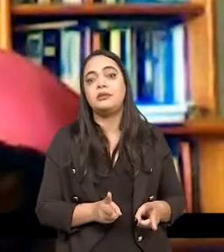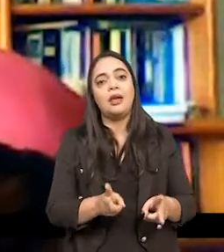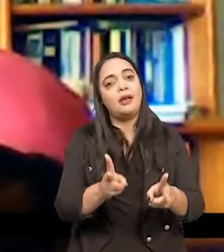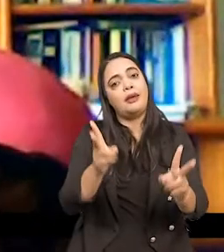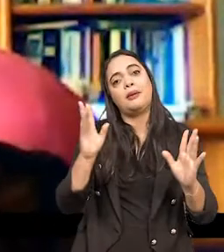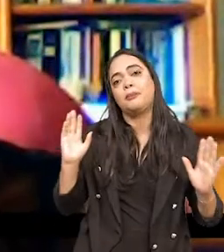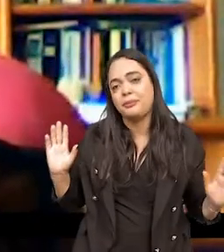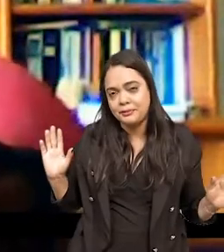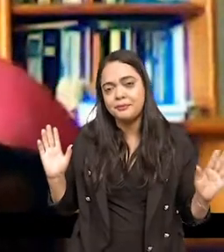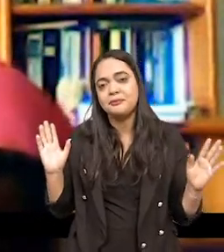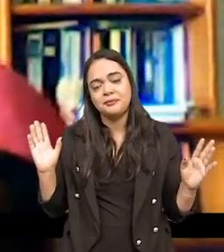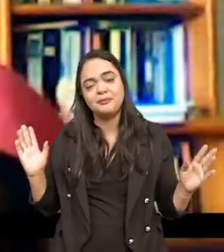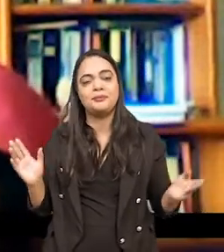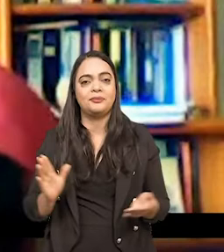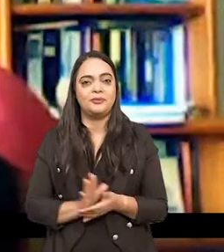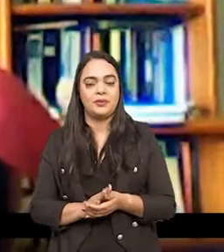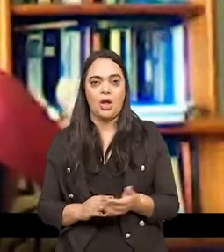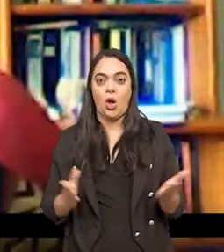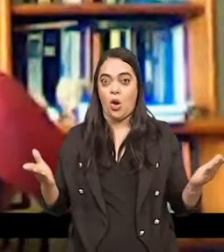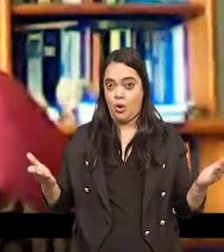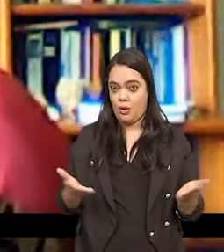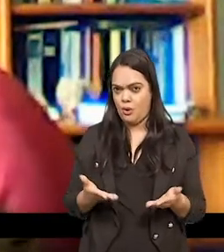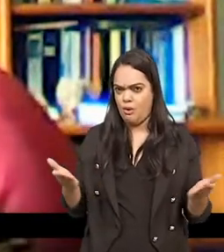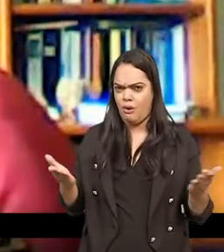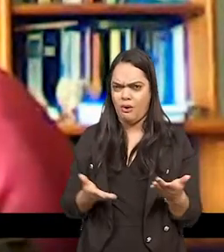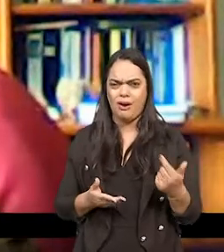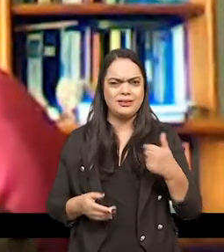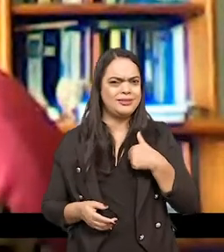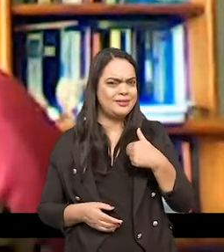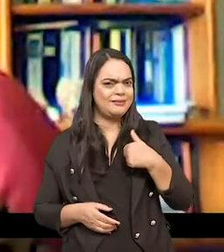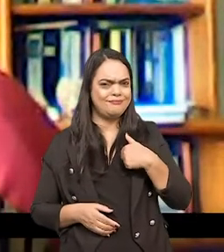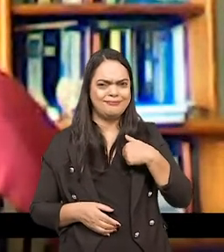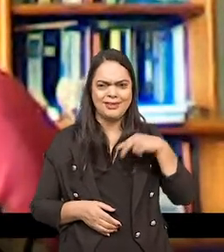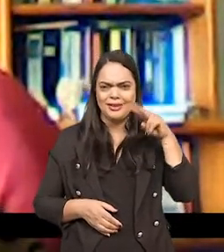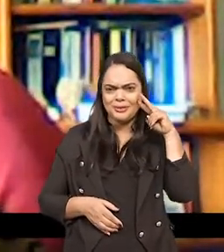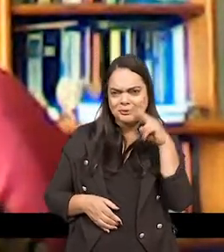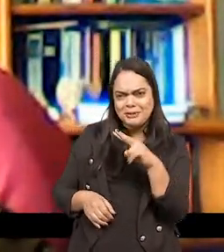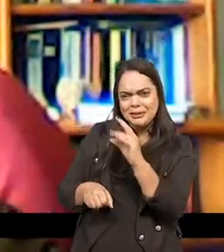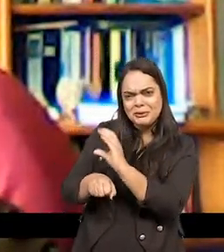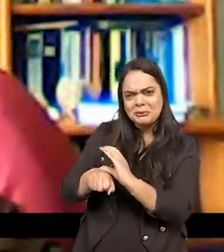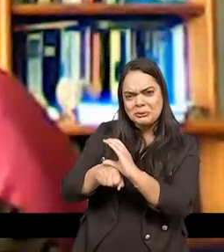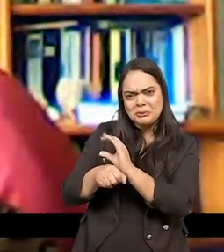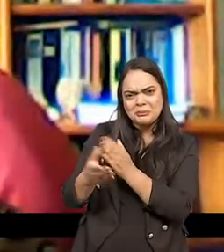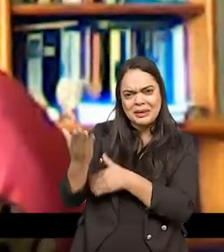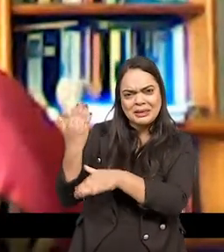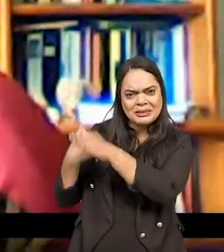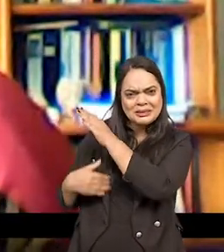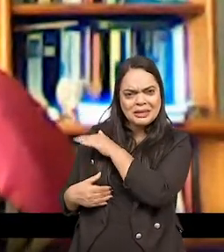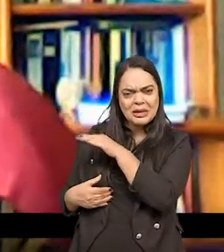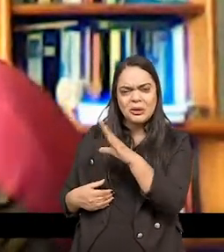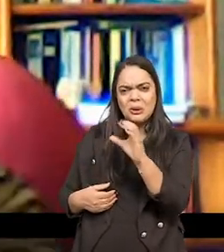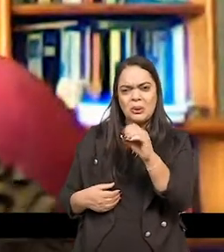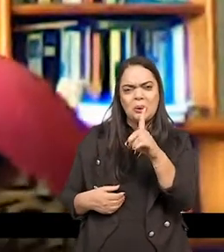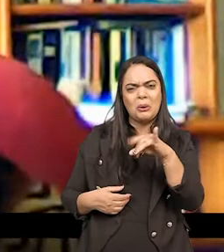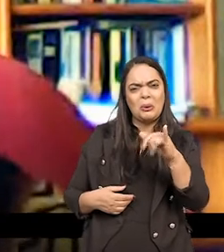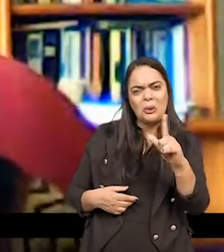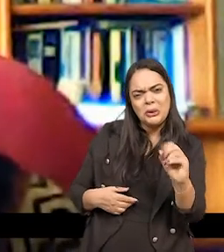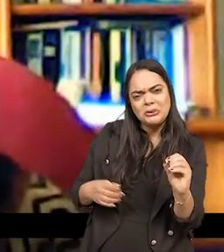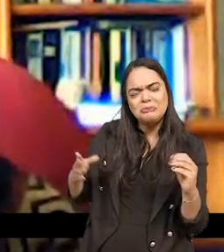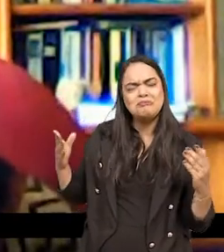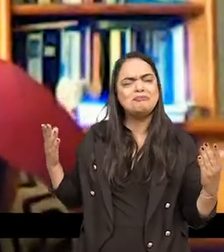da mulher brasileira. Eu, hoje em dia, olhando para essas constituições, olhando para os códigos, né, gente? O código que